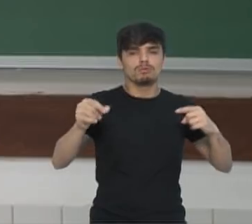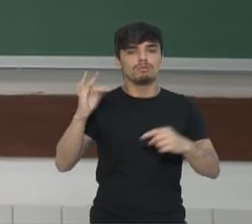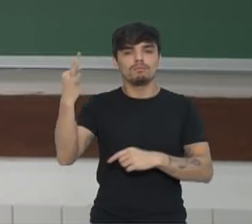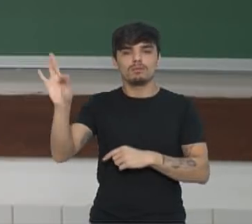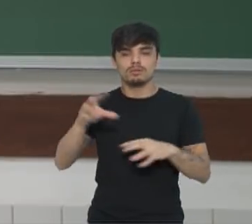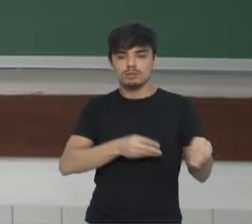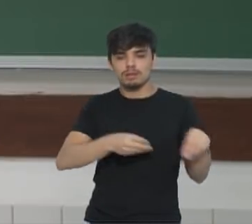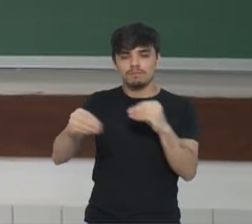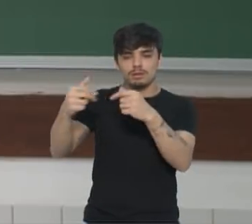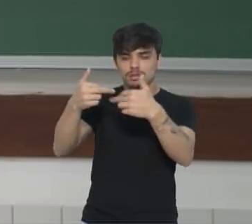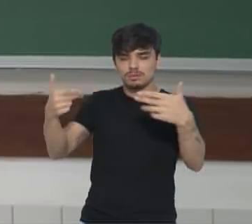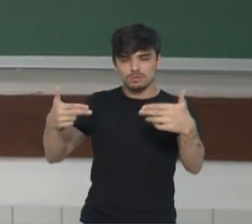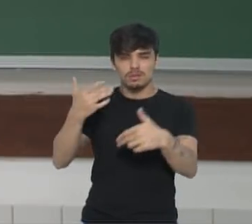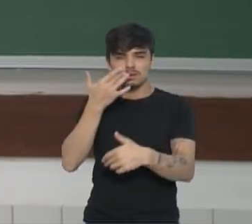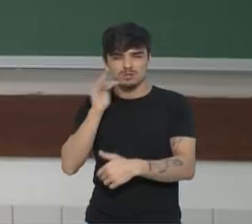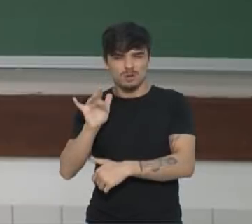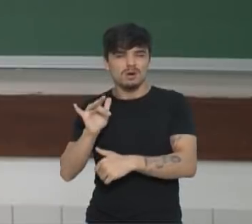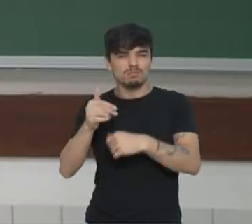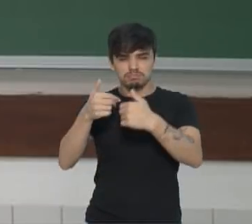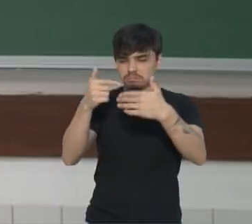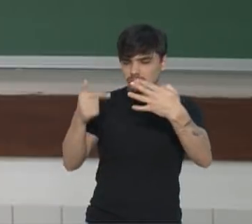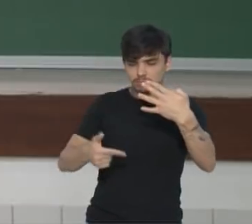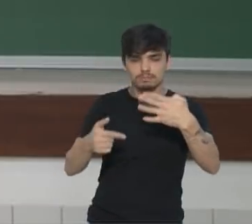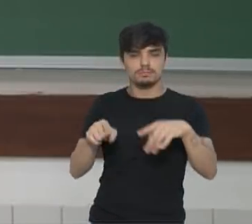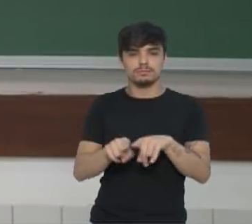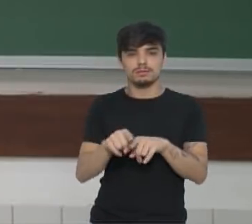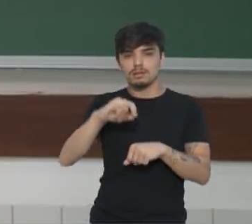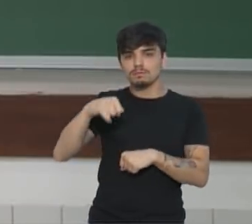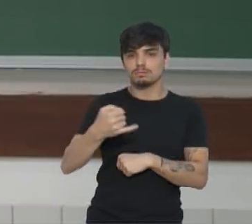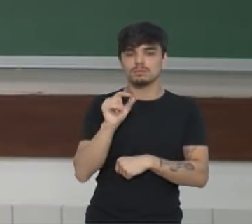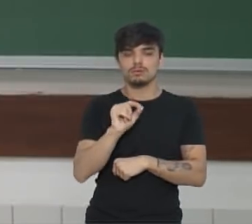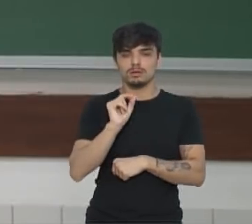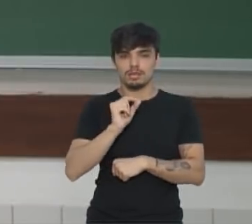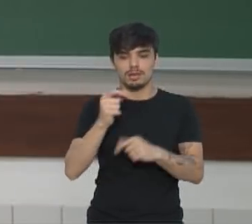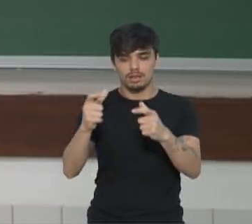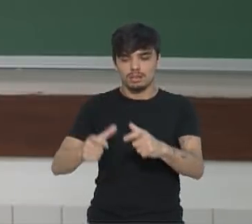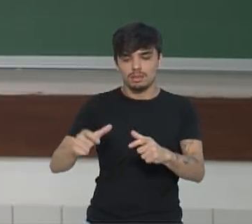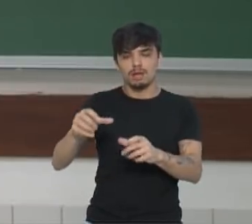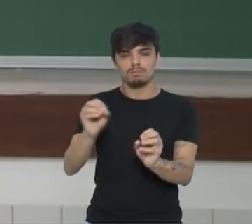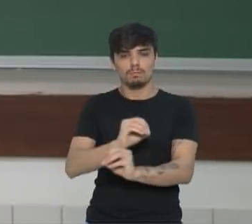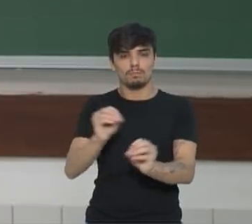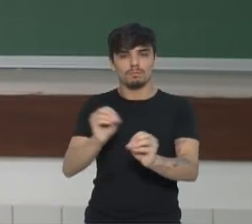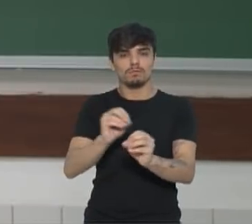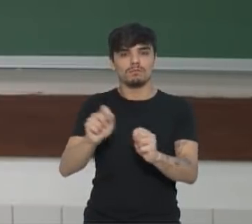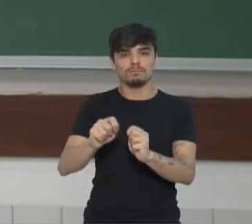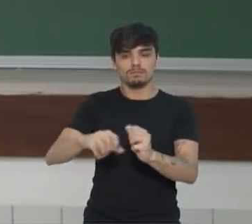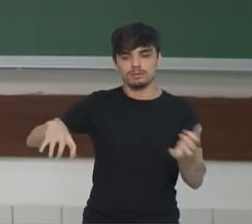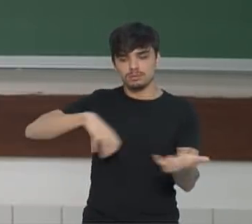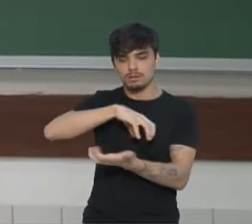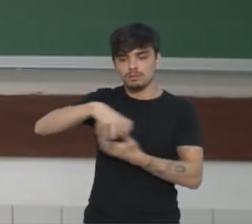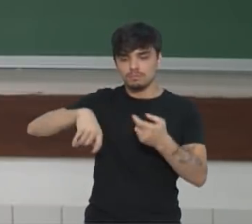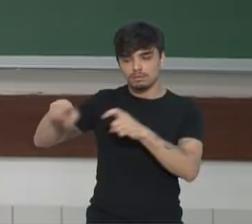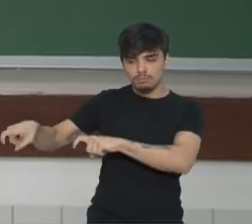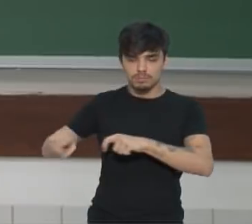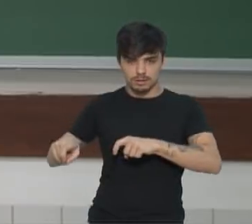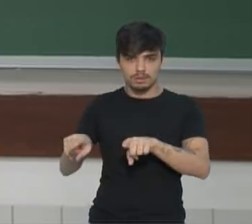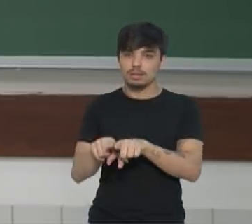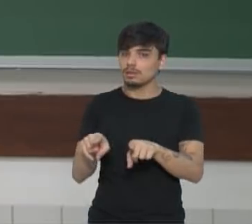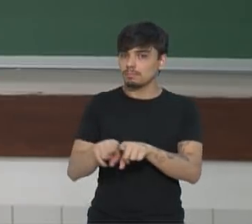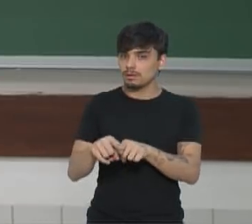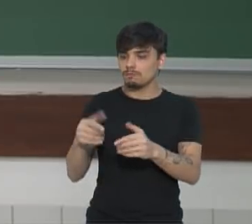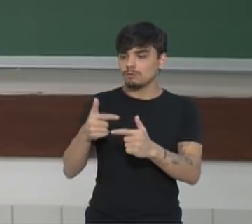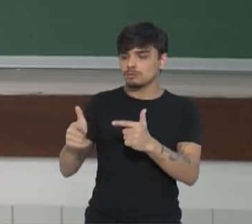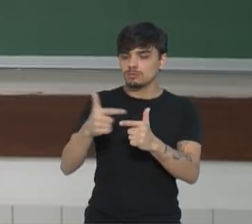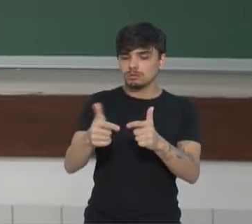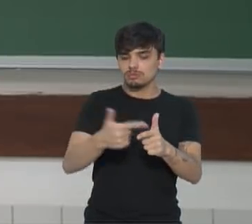e riquezas, e eles vão aproveitar que as terras desses nobres estavam vagas, eles vão fazer uma reforma agrária na França. Vão dividir toda a